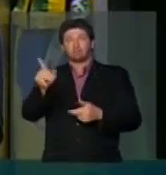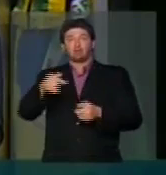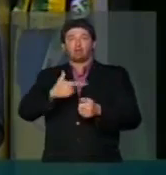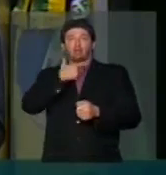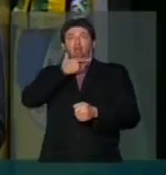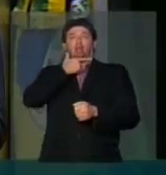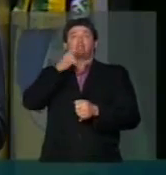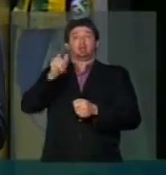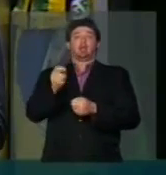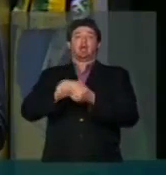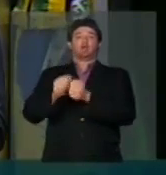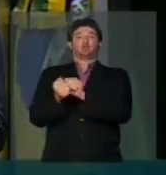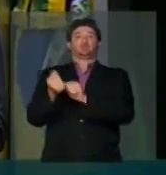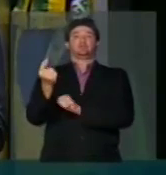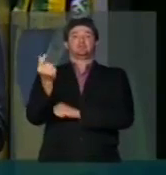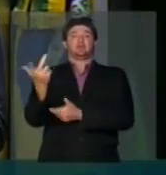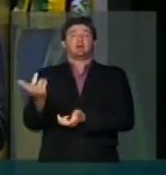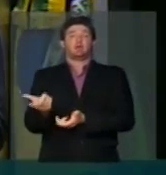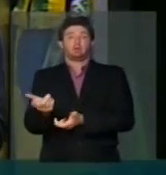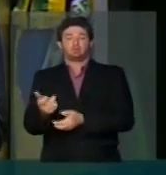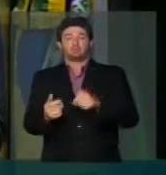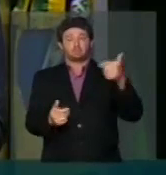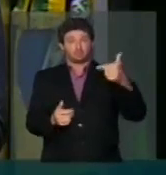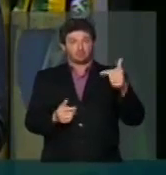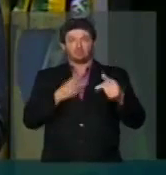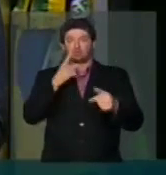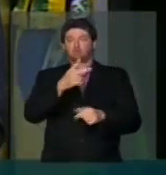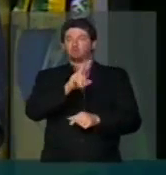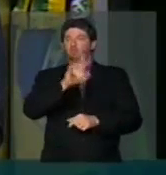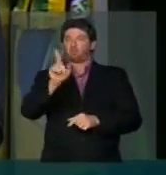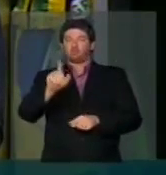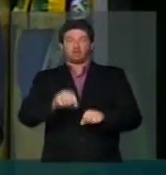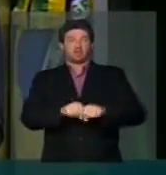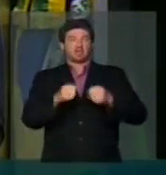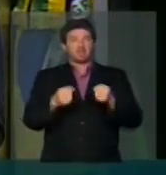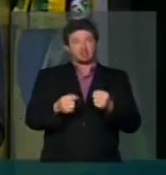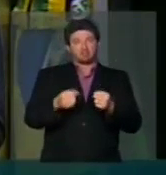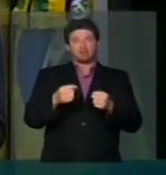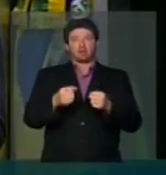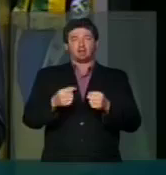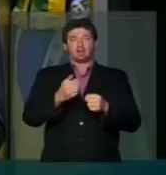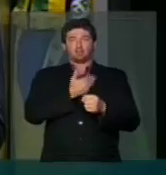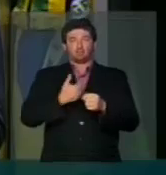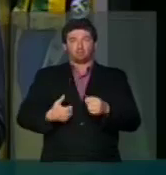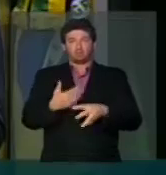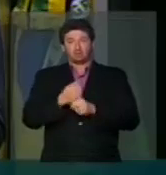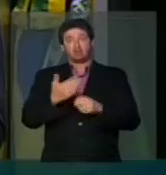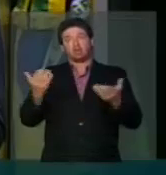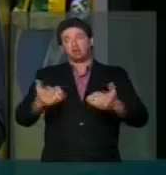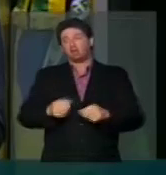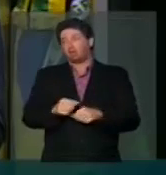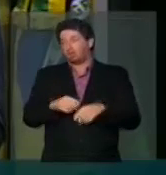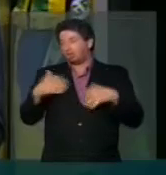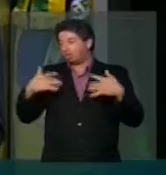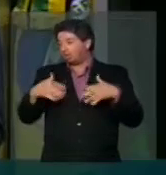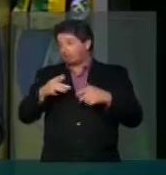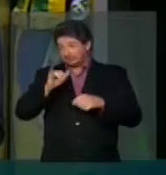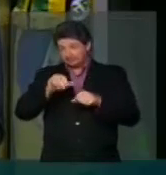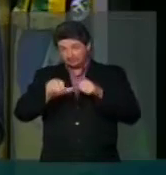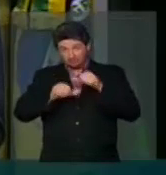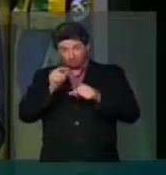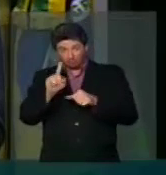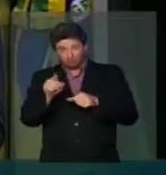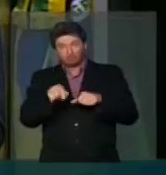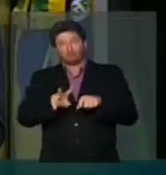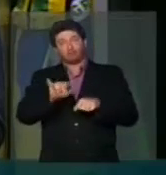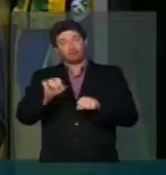arroxo na sociedade. Segundo, Dilma negou que houvesse um rombo nas contas públicas e agora admite que o rombo, se não for corrigido,